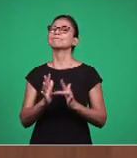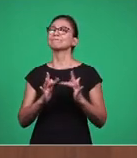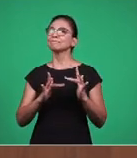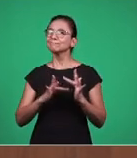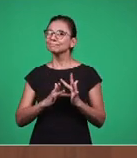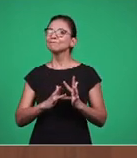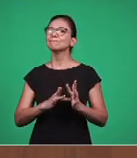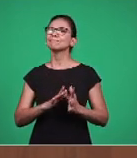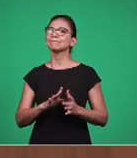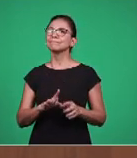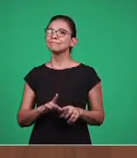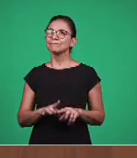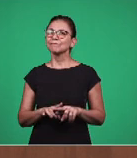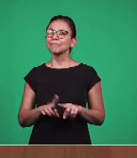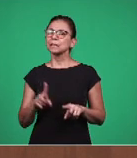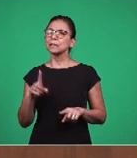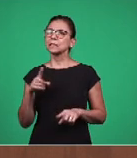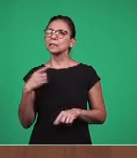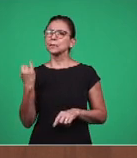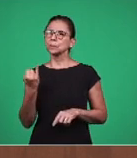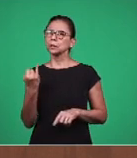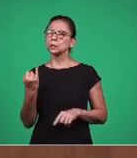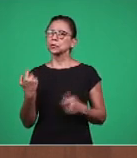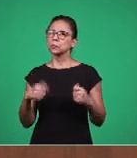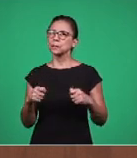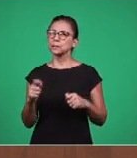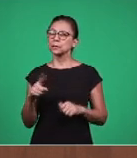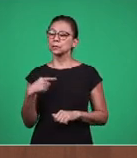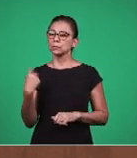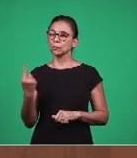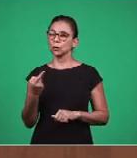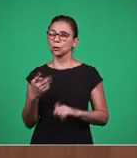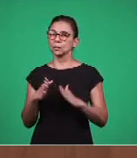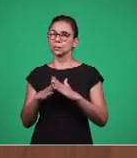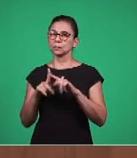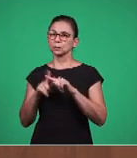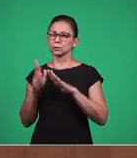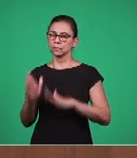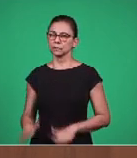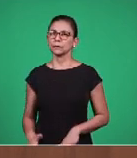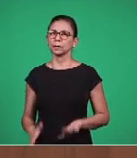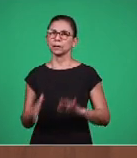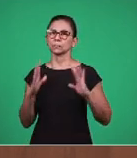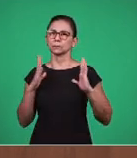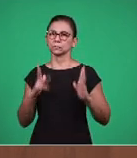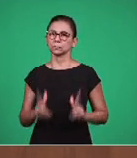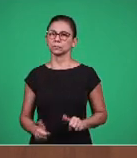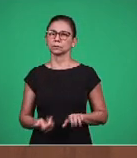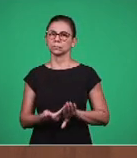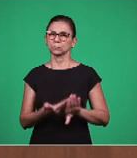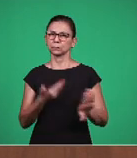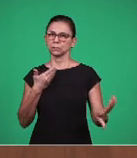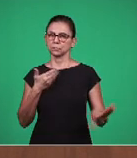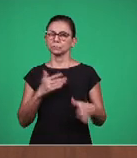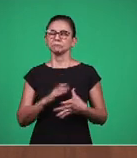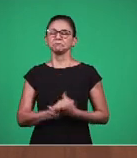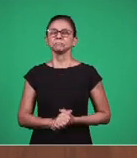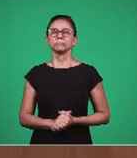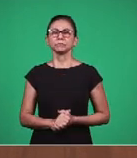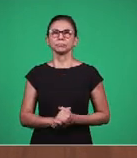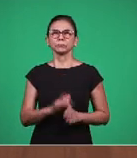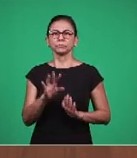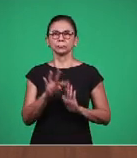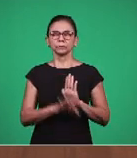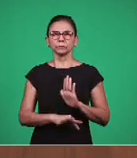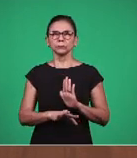Mas é preciso que a igreja se prepare. Nós temos que nos preparar. Existe um texto em Amós ou Oséias,